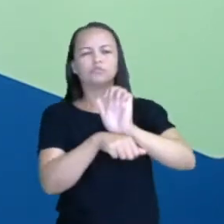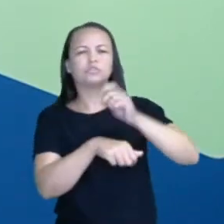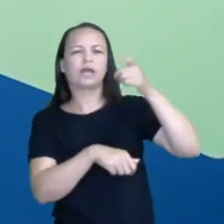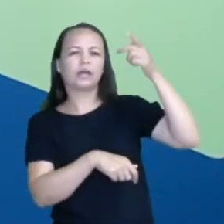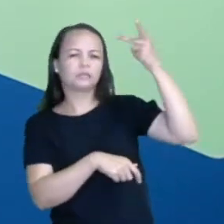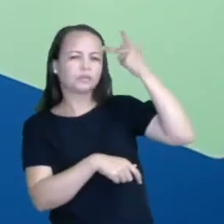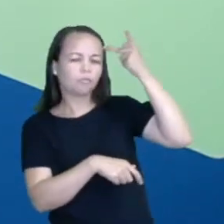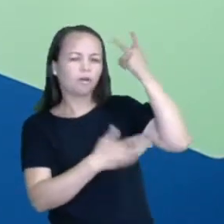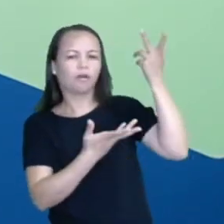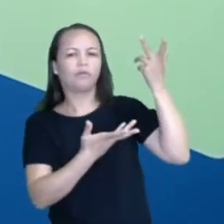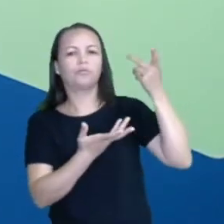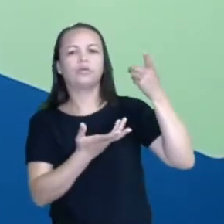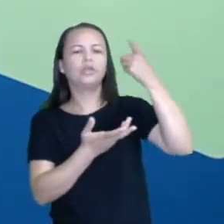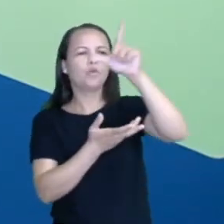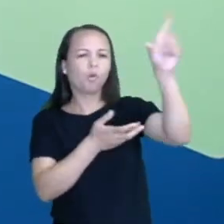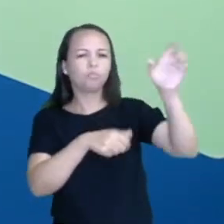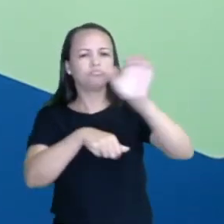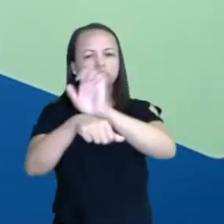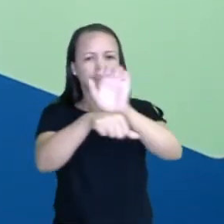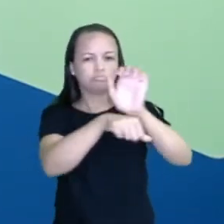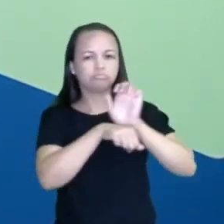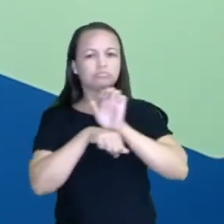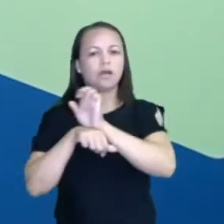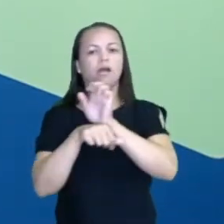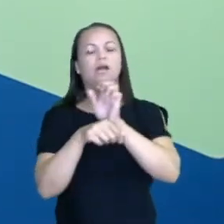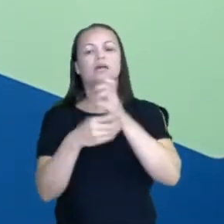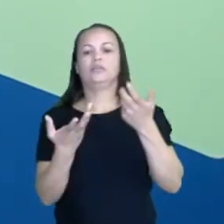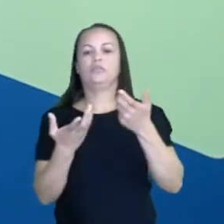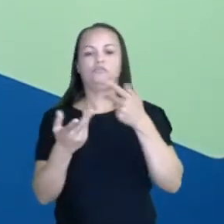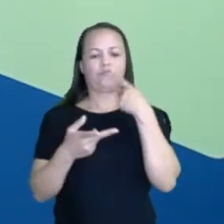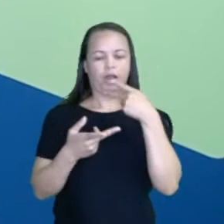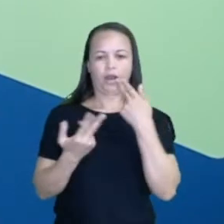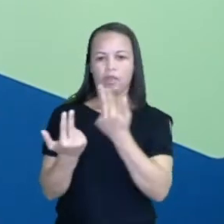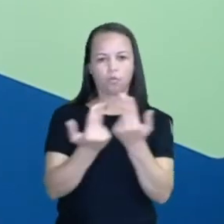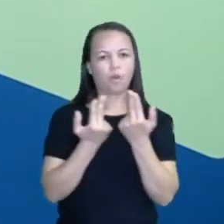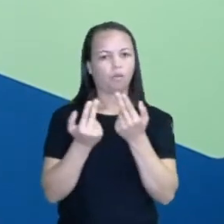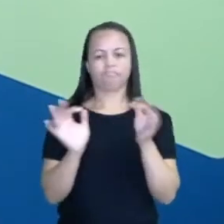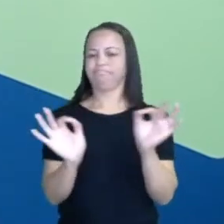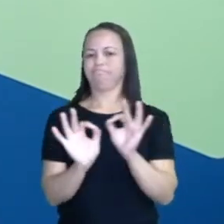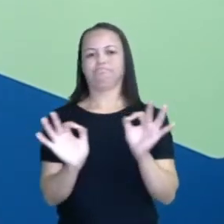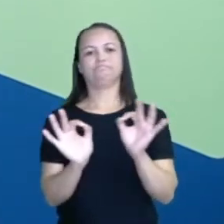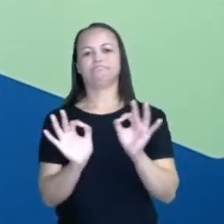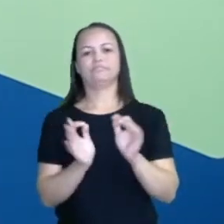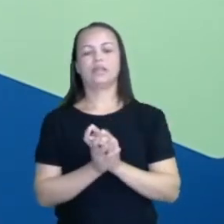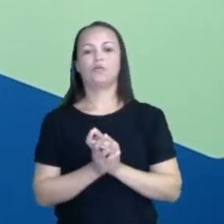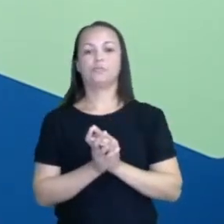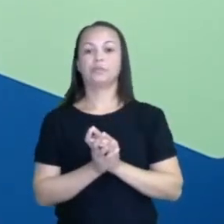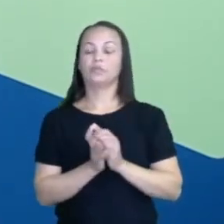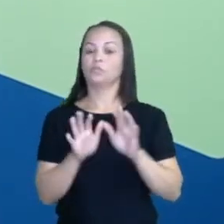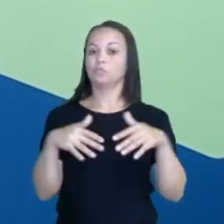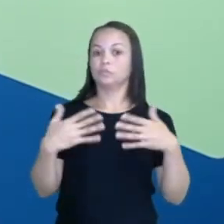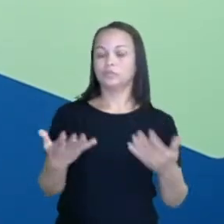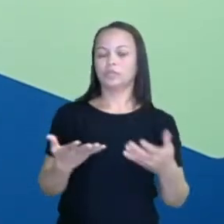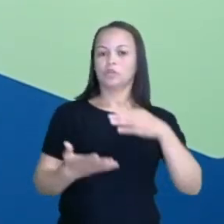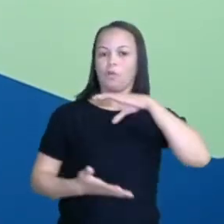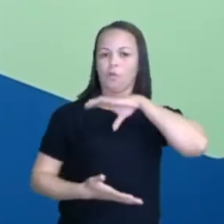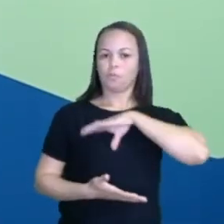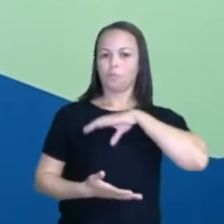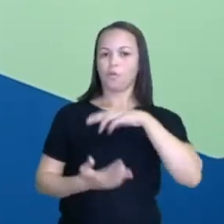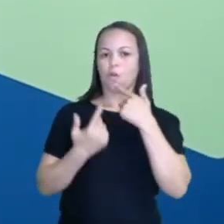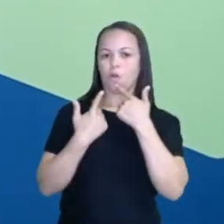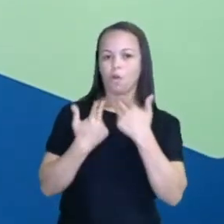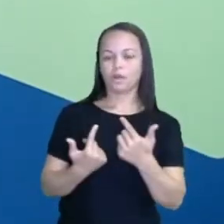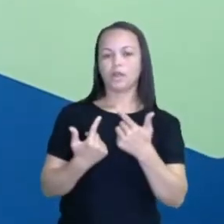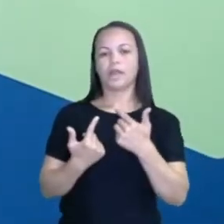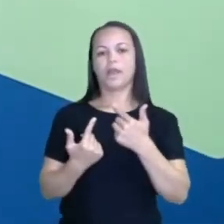outros estados brasileiros, não são falados da mesma forma. Ou seja, a língua portuguesa, ela muda.